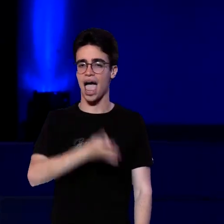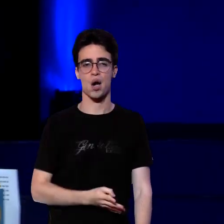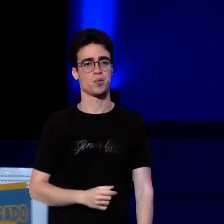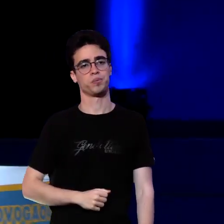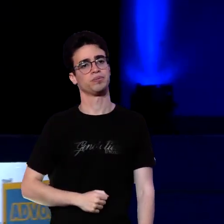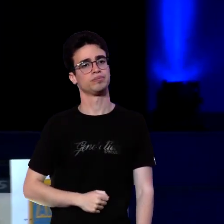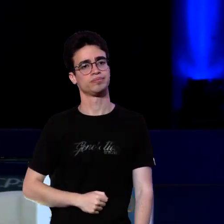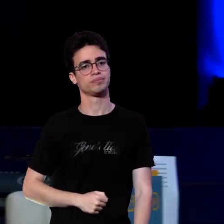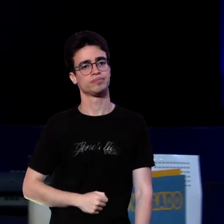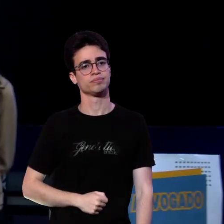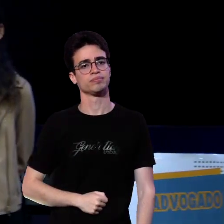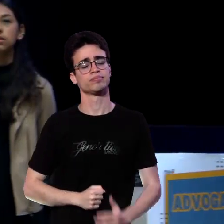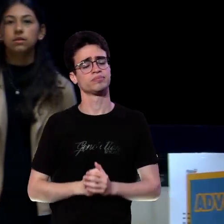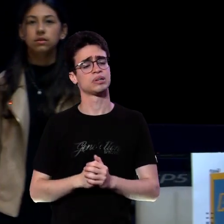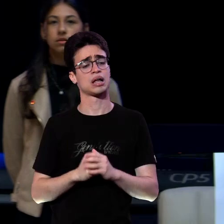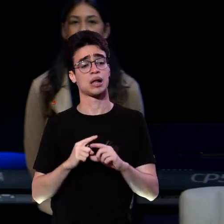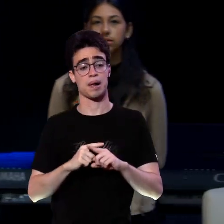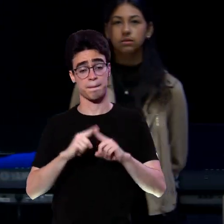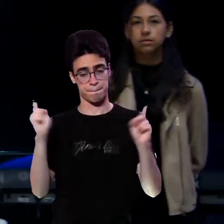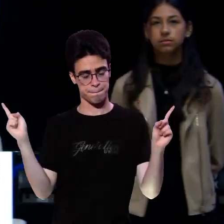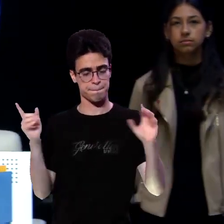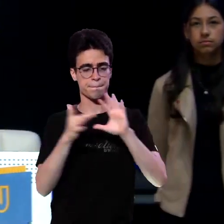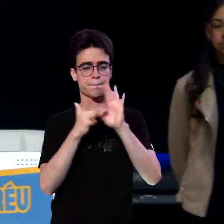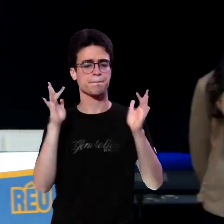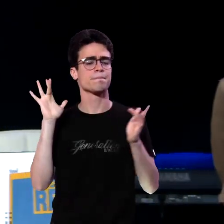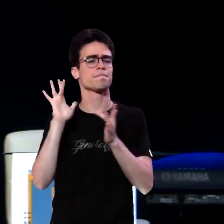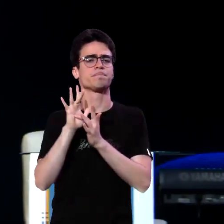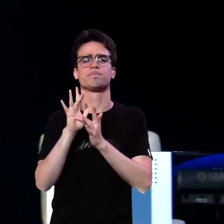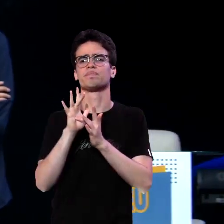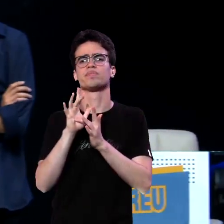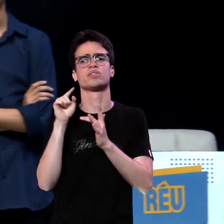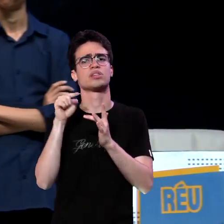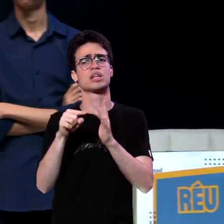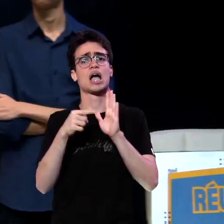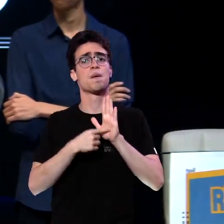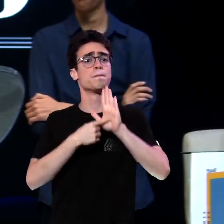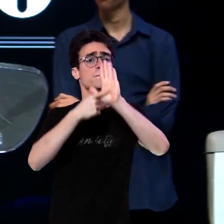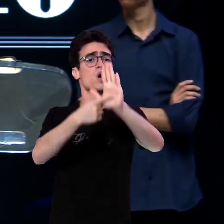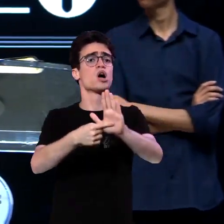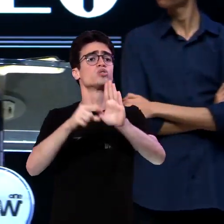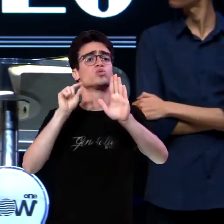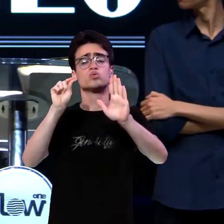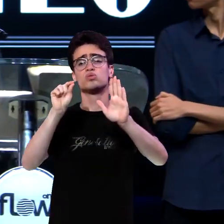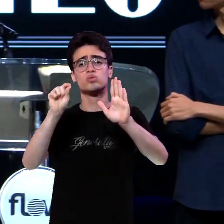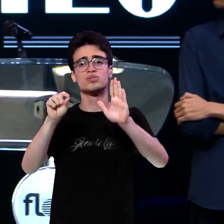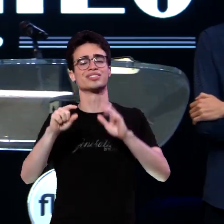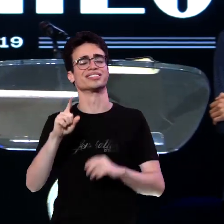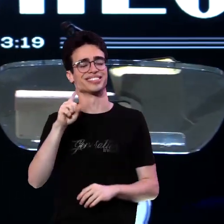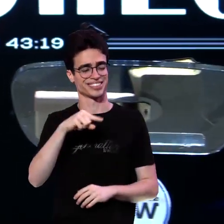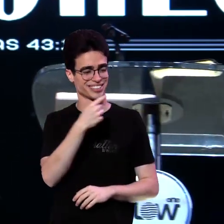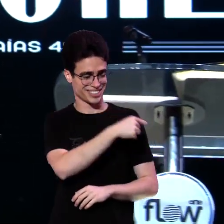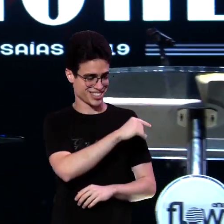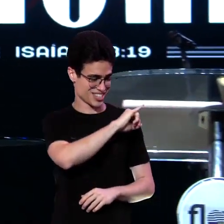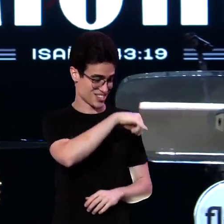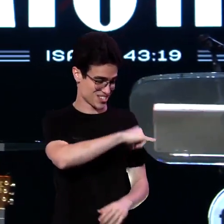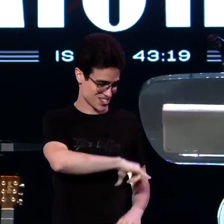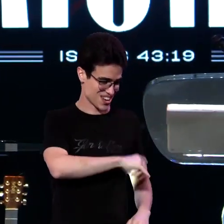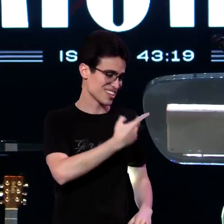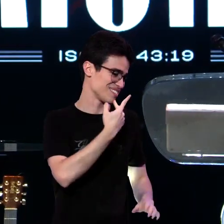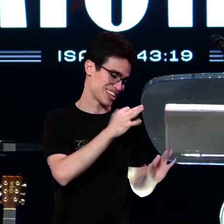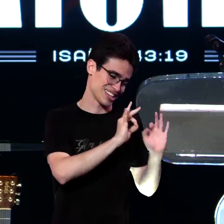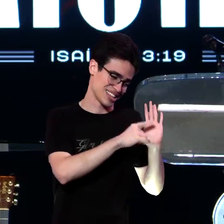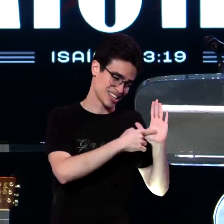Mas aí Jesus vem e mostra o que o tribunal celestial do livro de Jó não havia